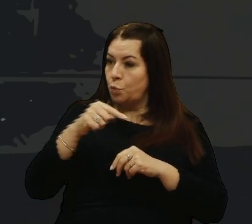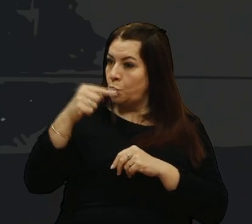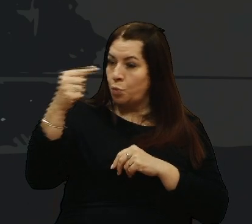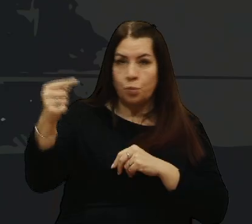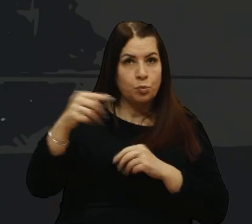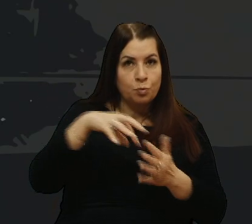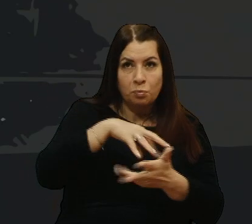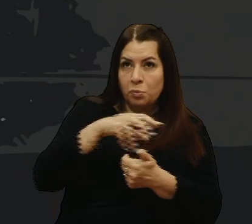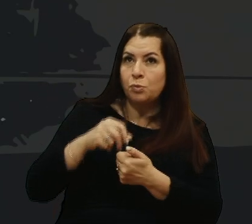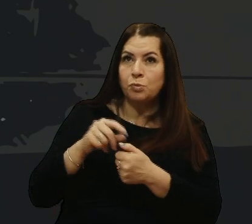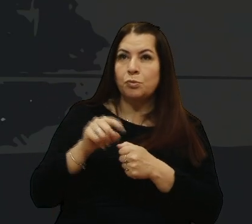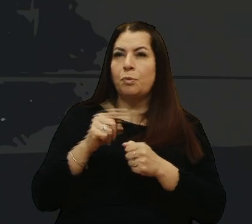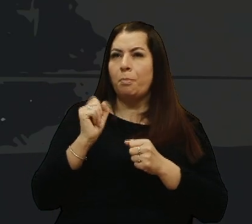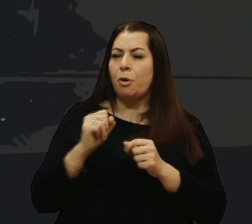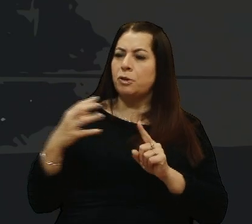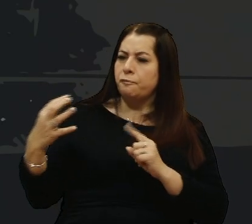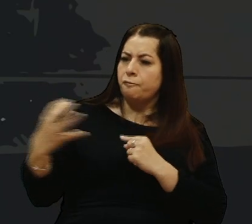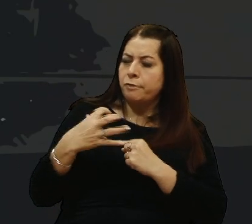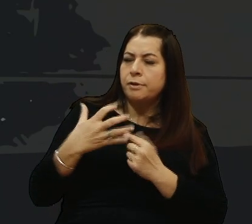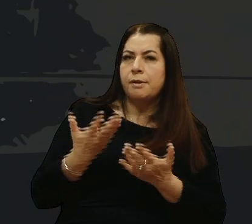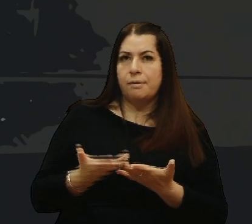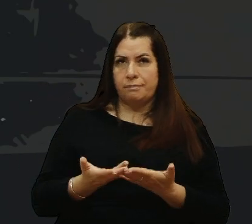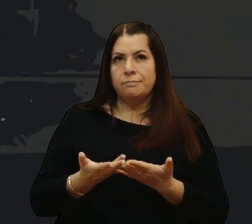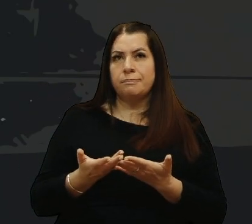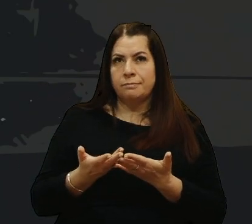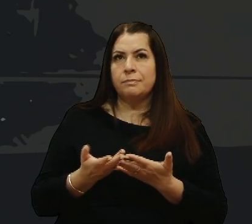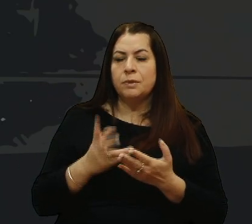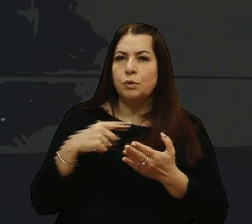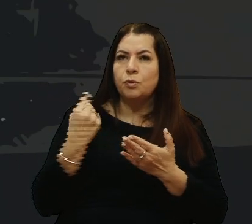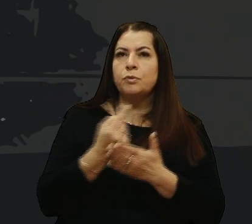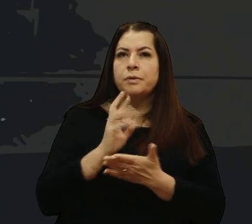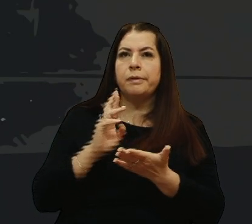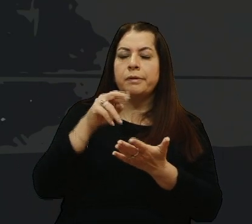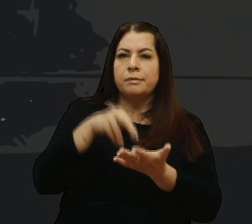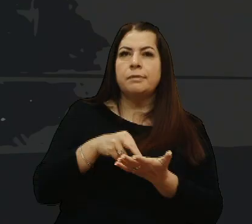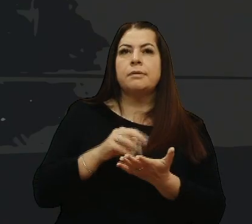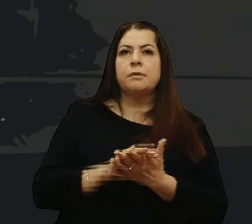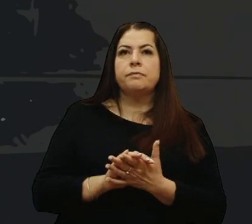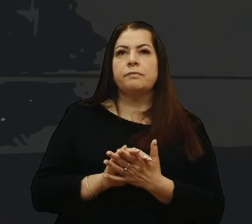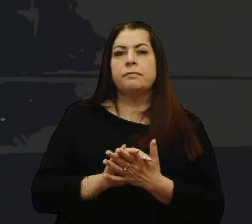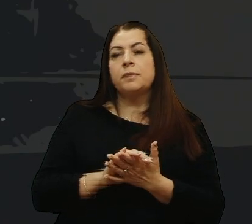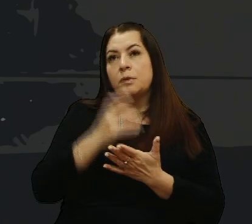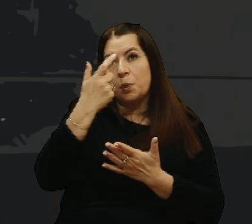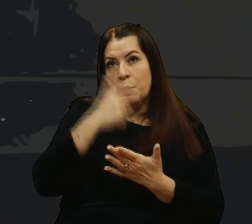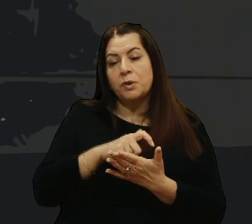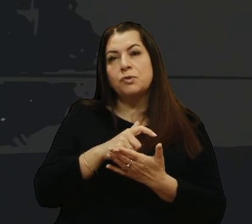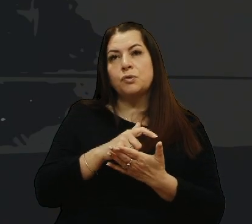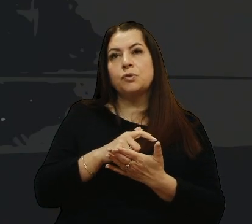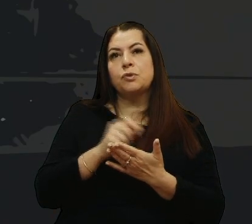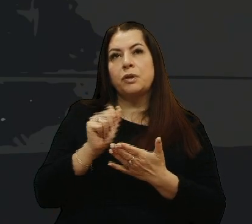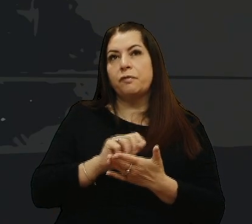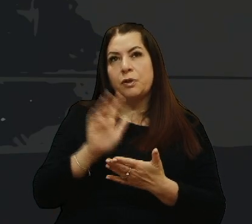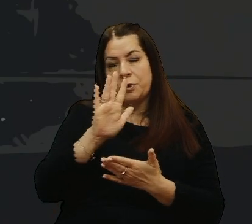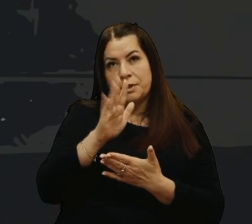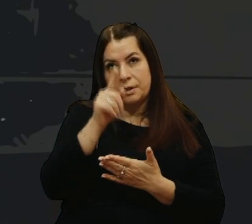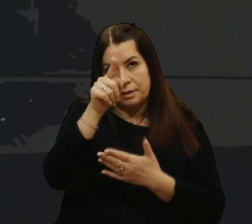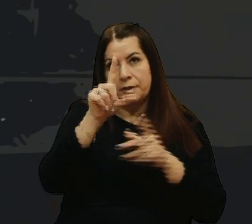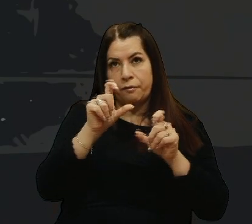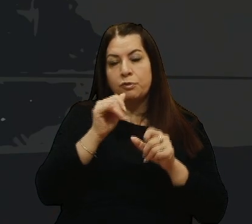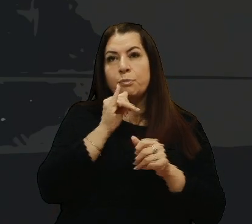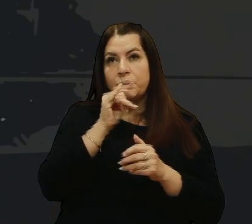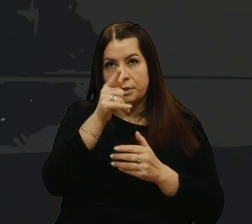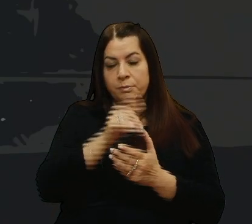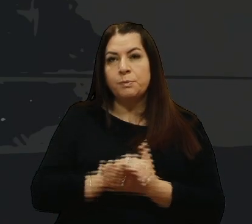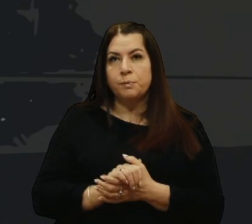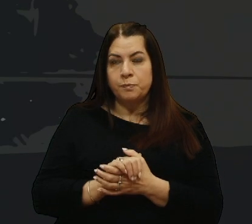lado do mundo, como isso pode influenciar na nossa realidade. Eu acho que isso é bastante valoroso. Essa foto, por